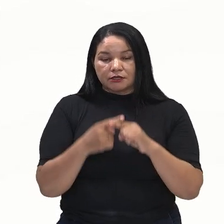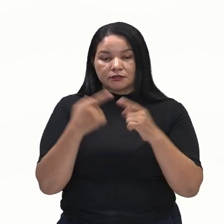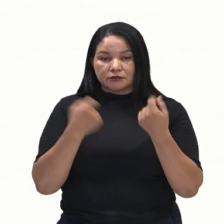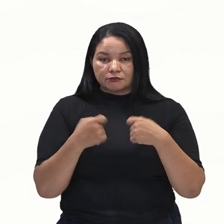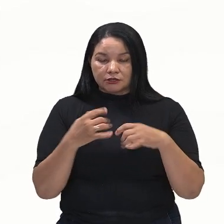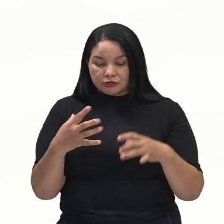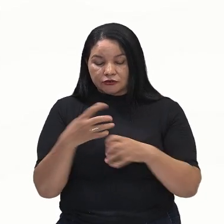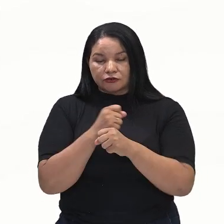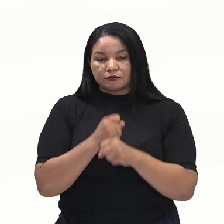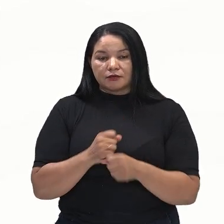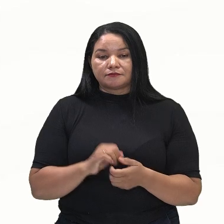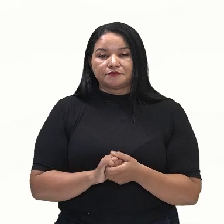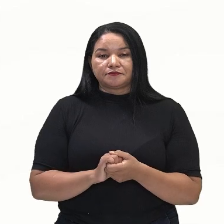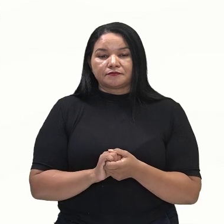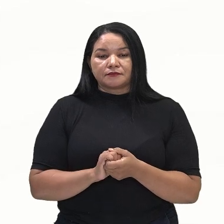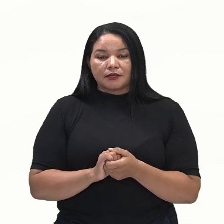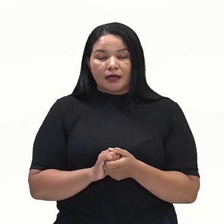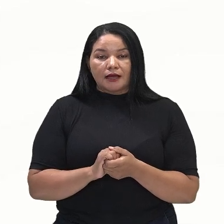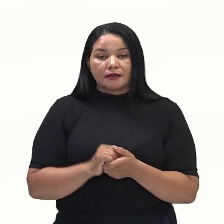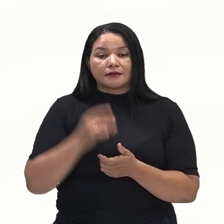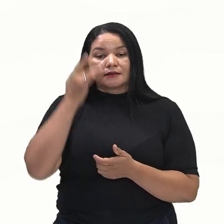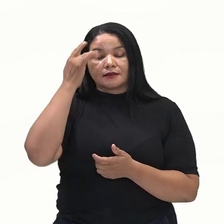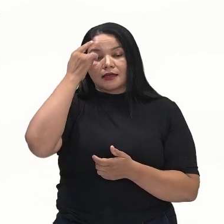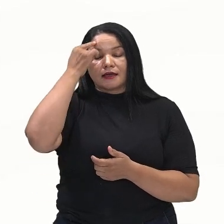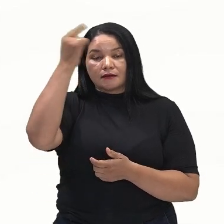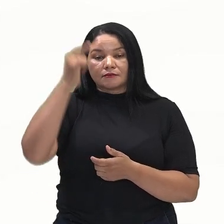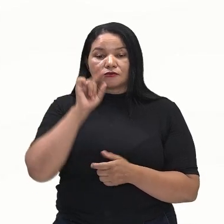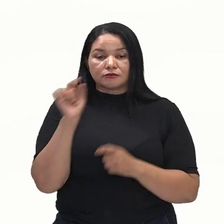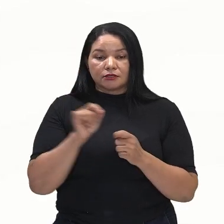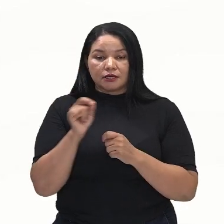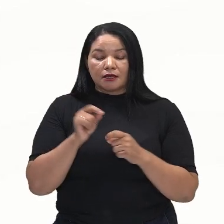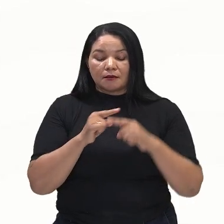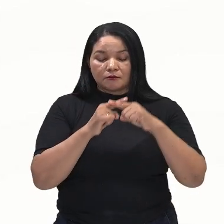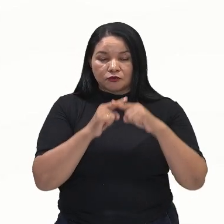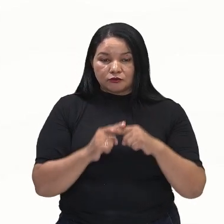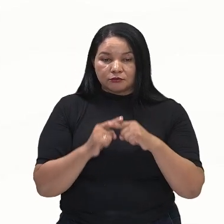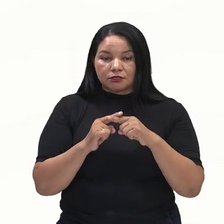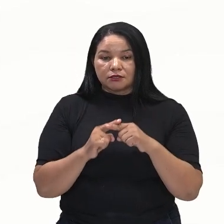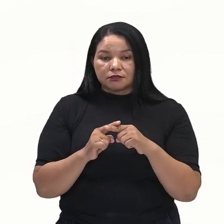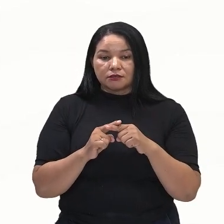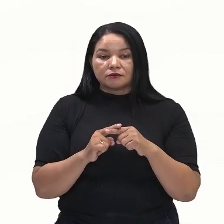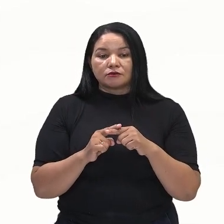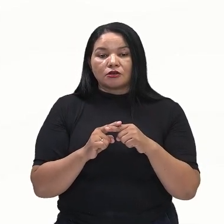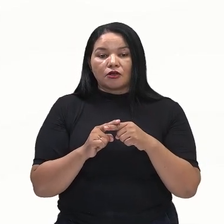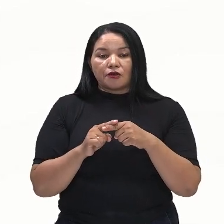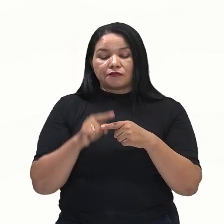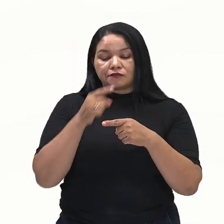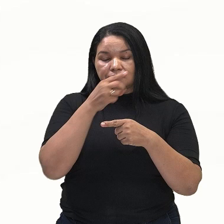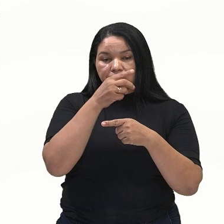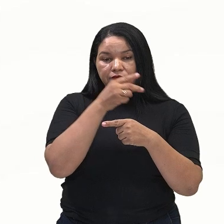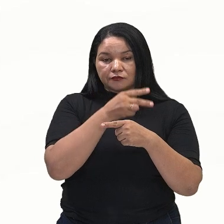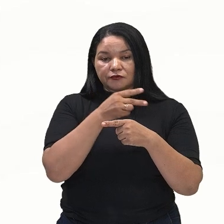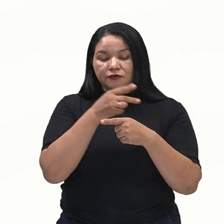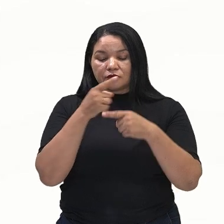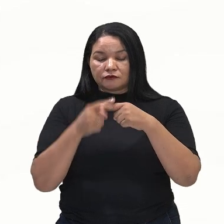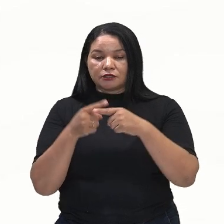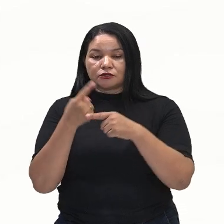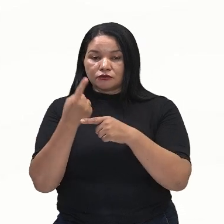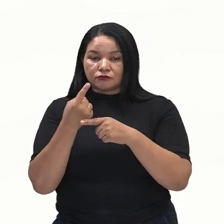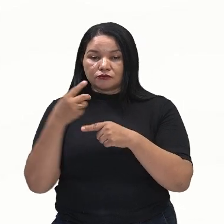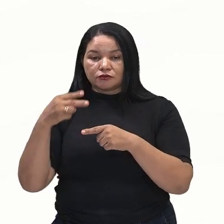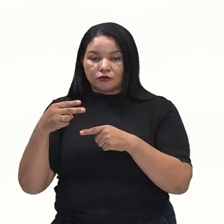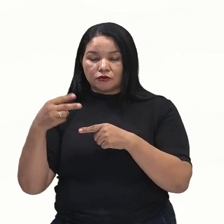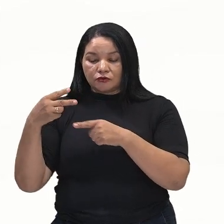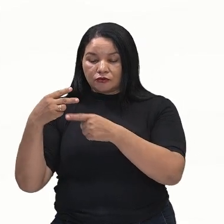elas. Não se esqueçam que a multiplicação é em cima com de cima, ou seja, 2 vezes 1 é 2,